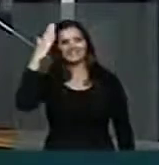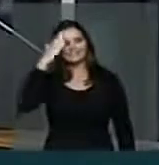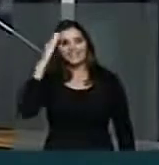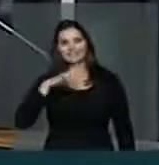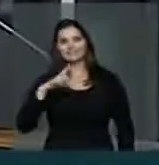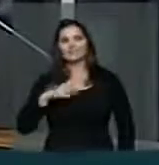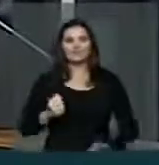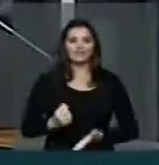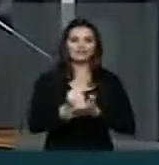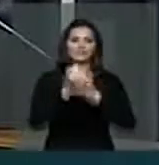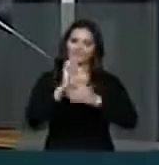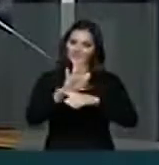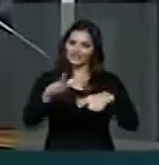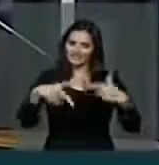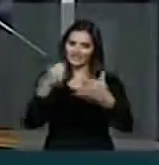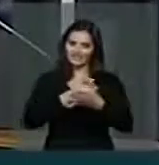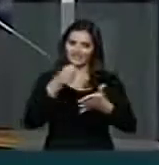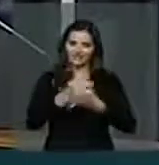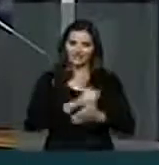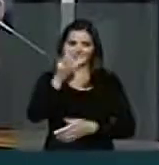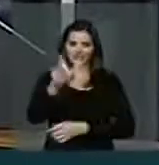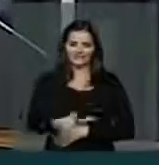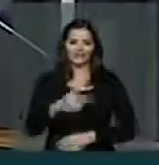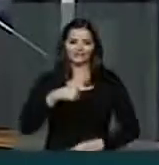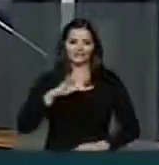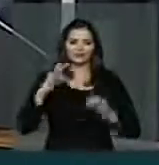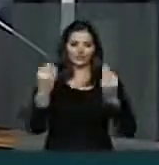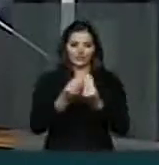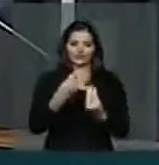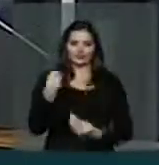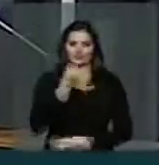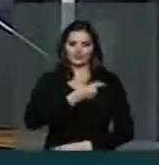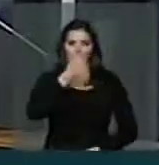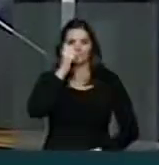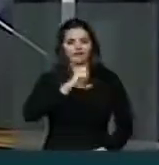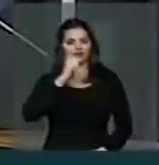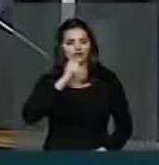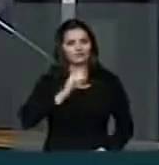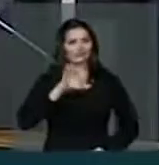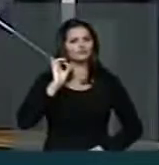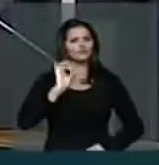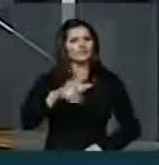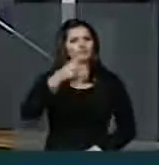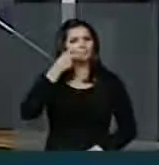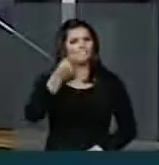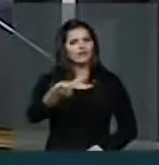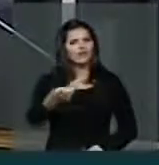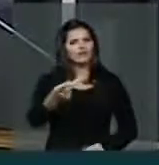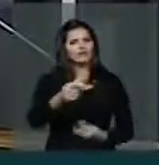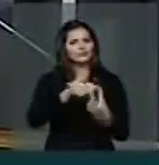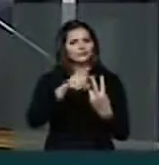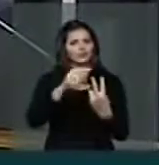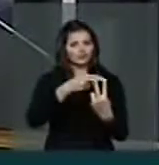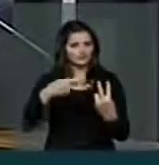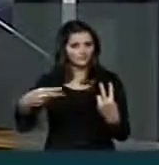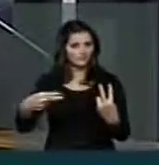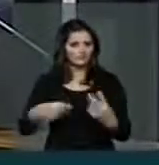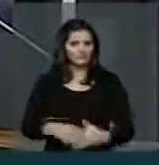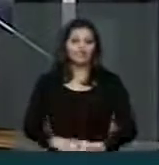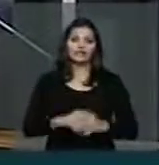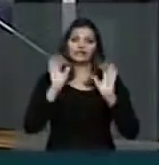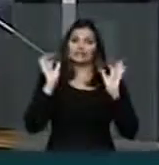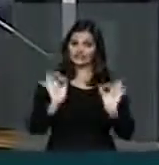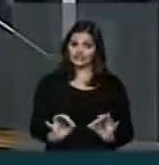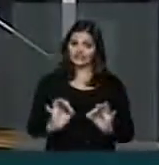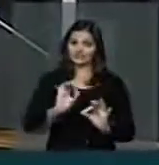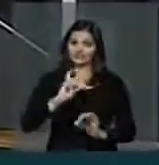a contribuição e a luta da SPM e de todas nós. Apenas para dizer duas questões. Sem dúvida nenhuma,